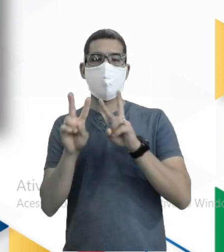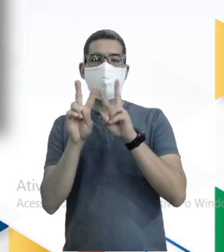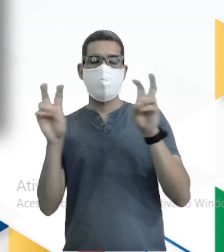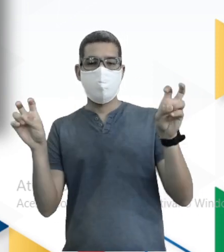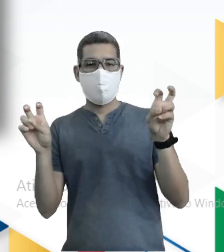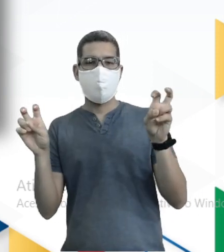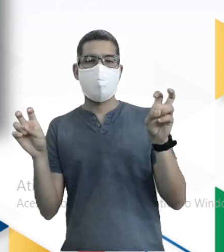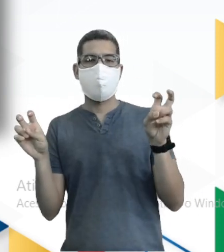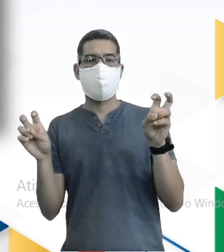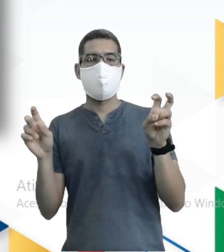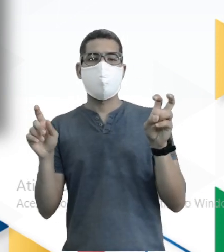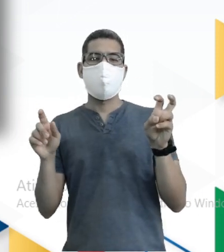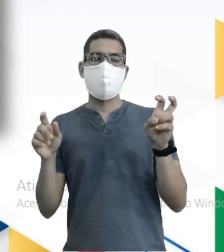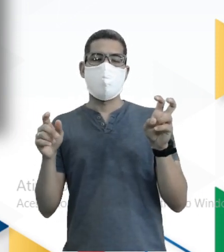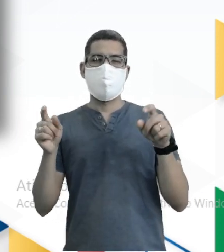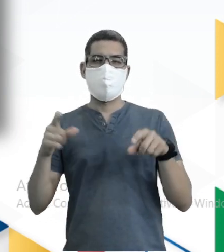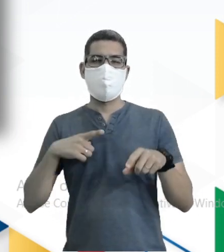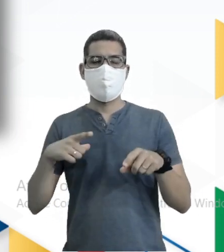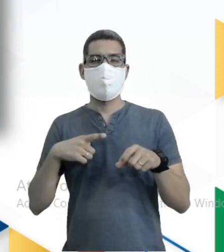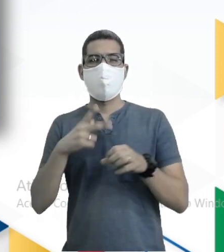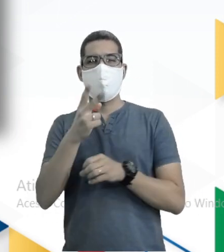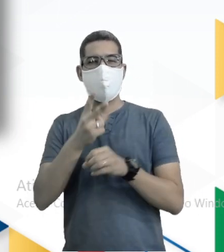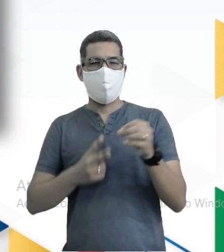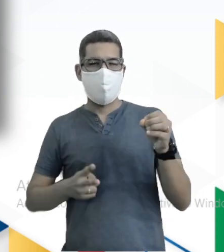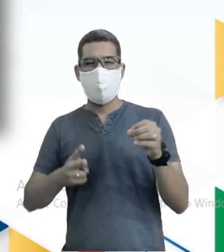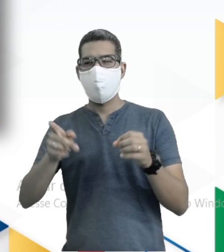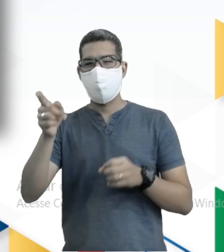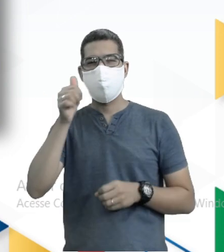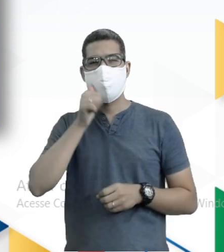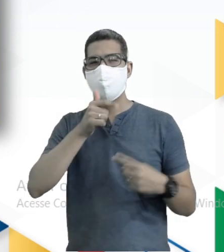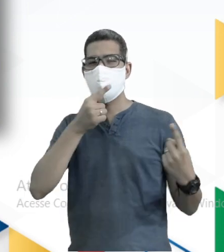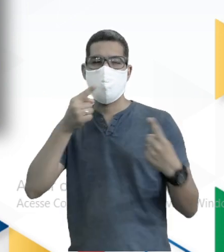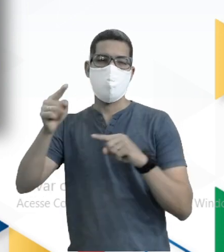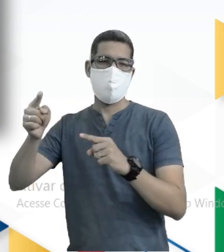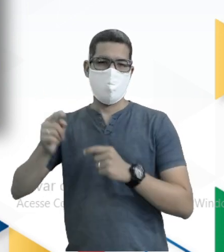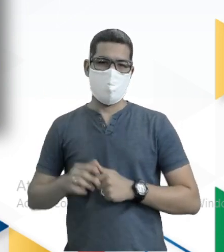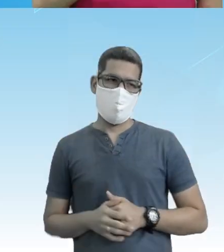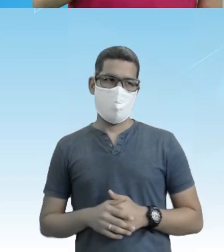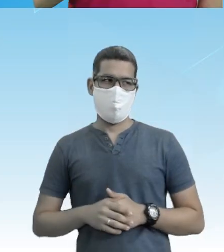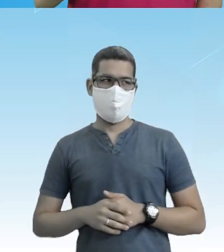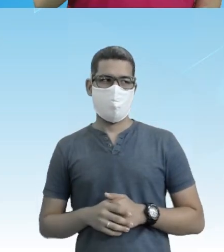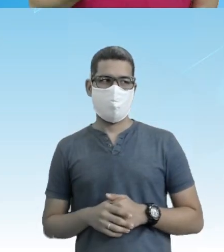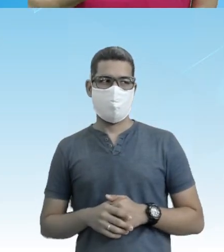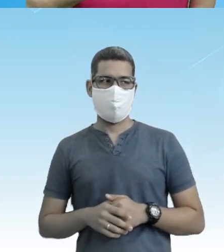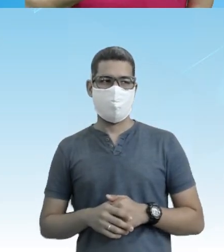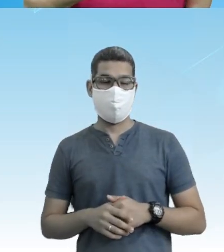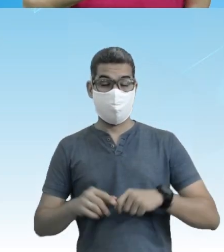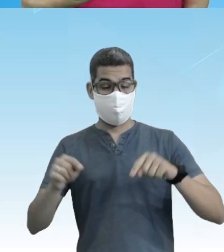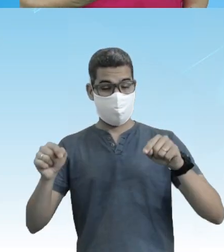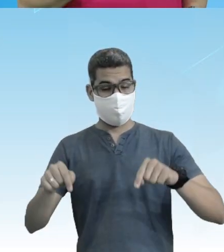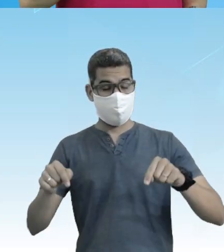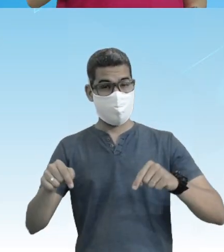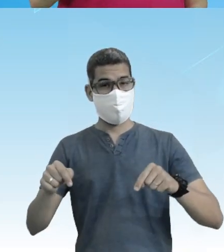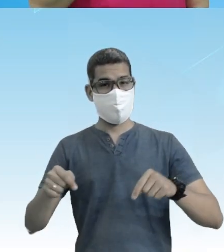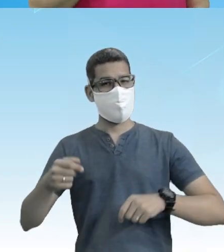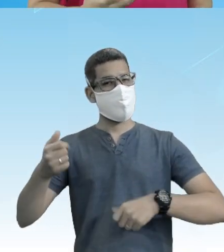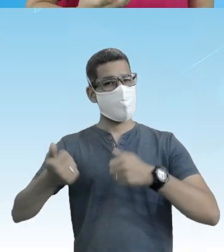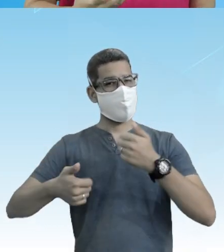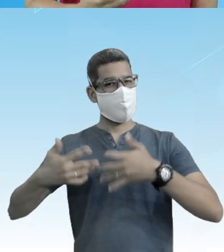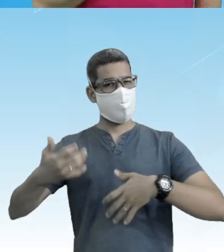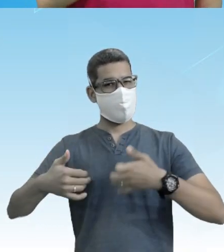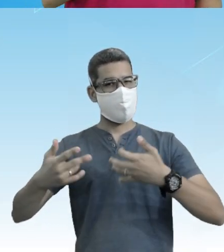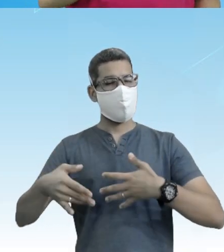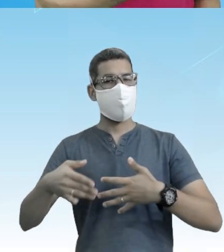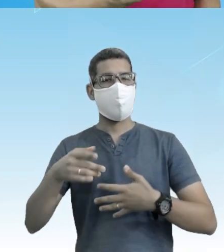questão da violência contra a mulher. Então é importante, finalizando a nossa aula de hoje, que vocês